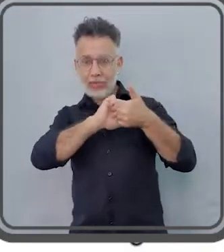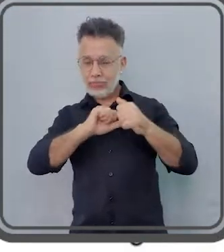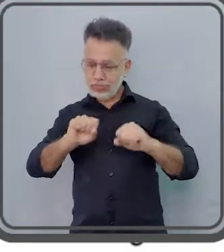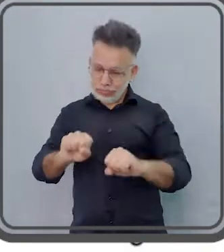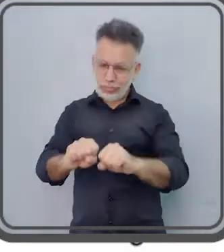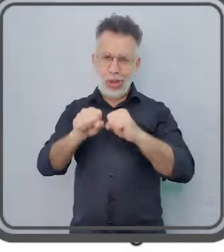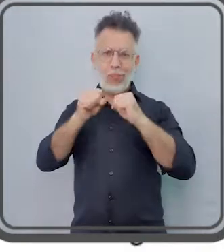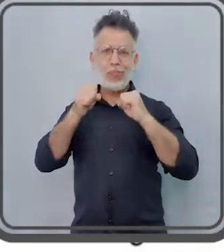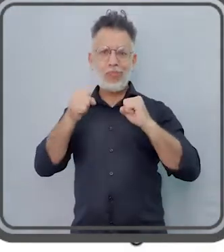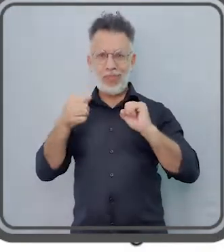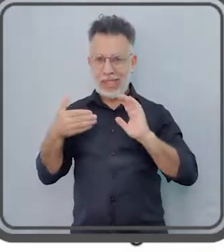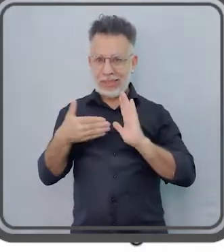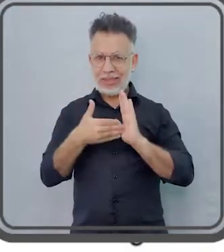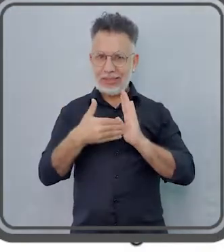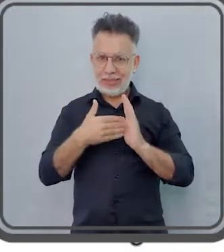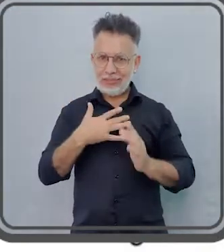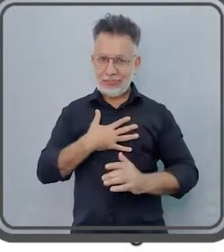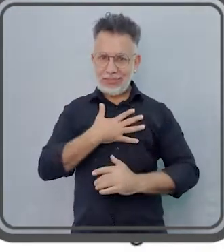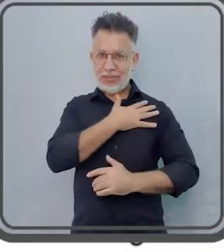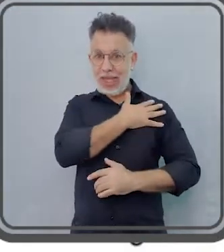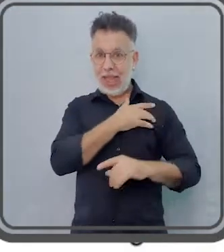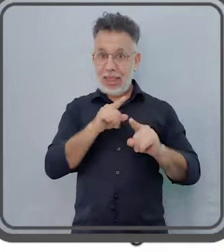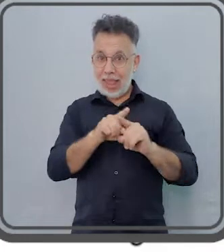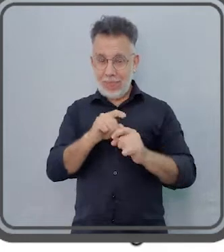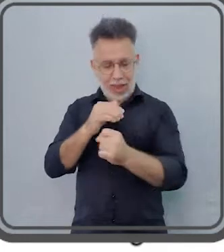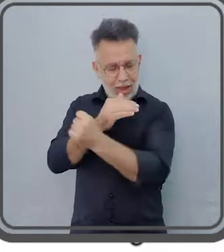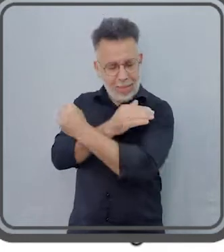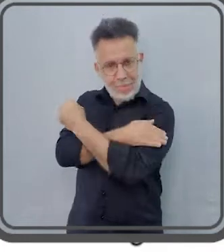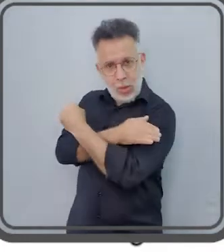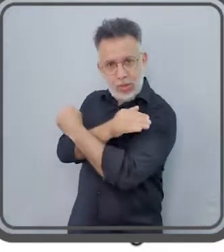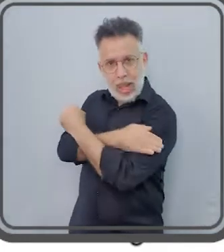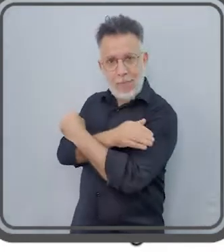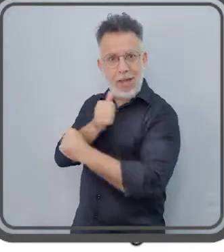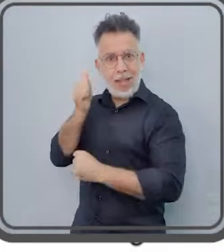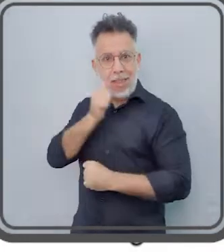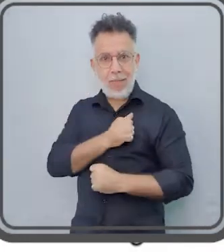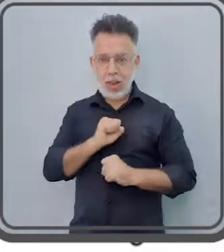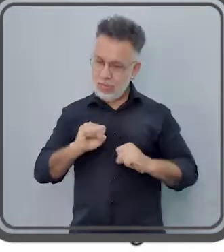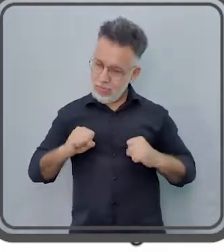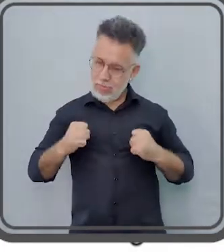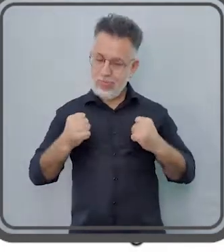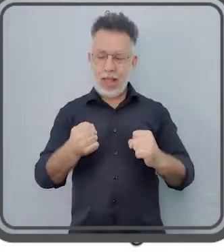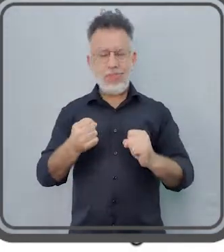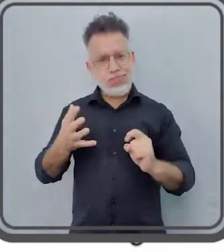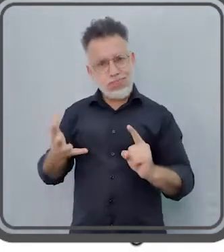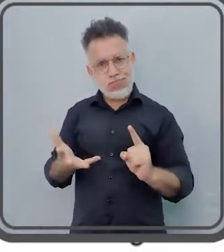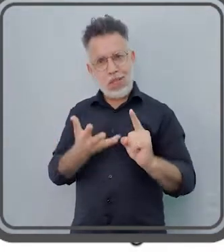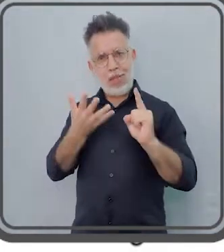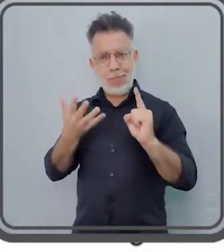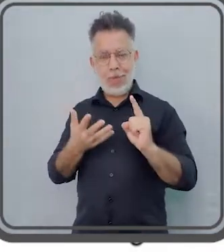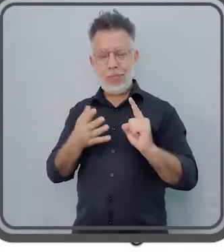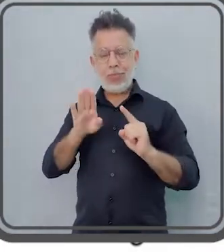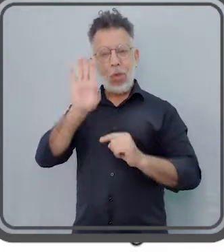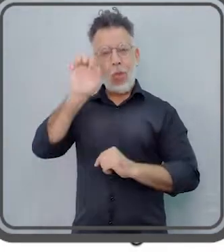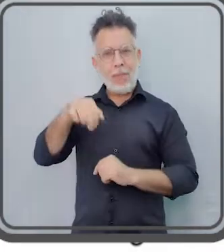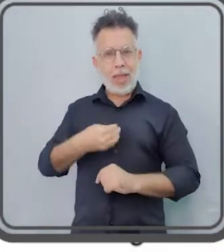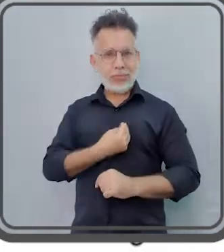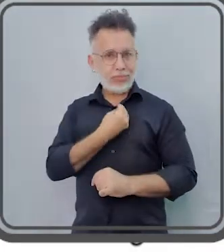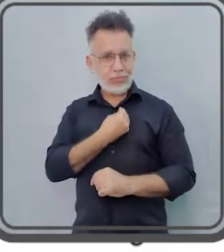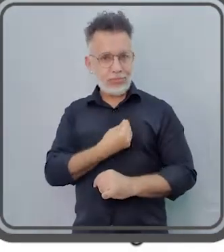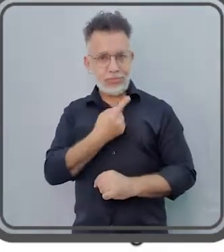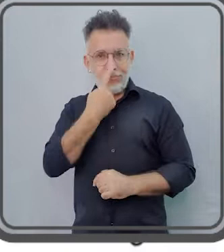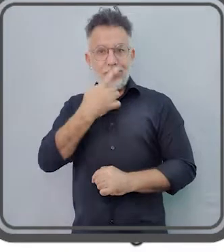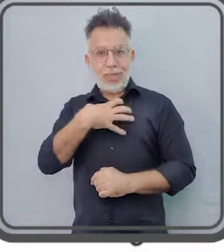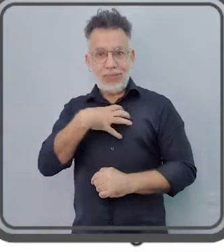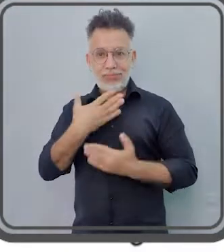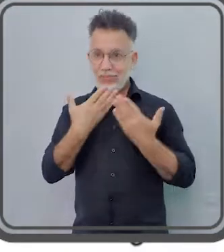rompimento de tabus, empoderamento de mulheres pelo reconhecimento e valorização do bem-estar íntimo.